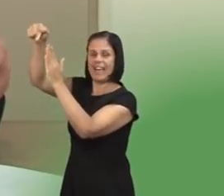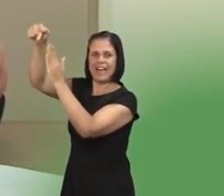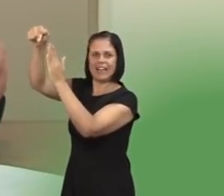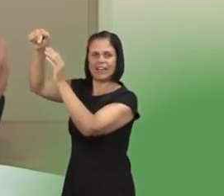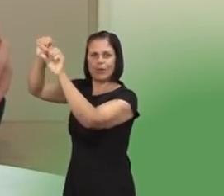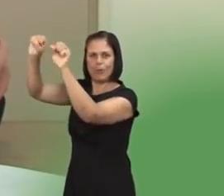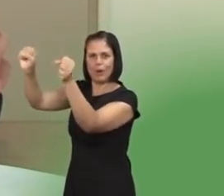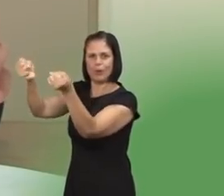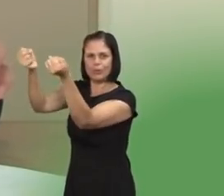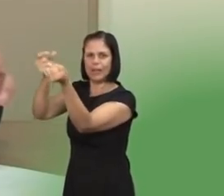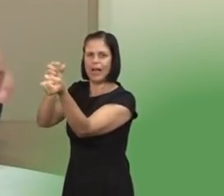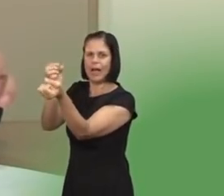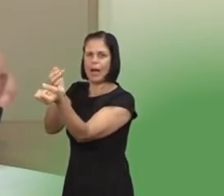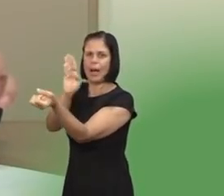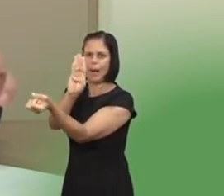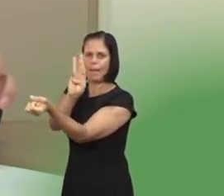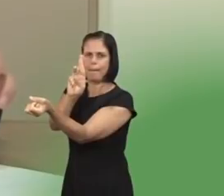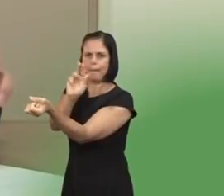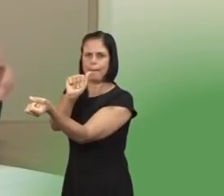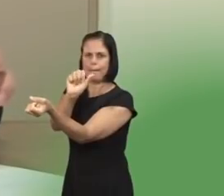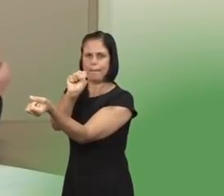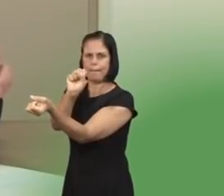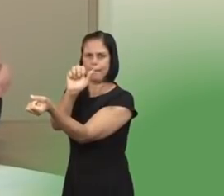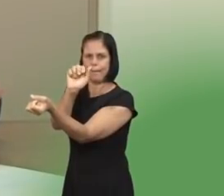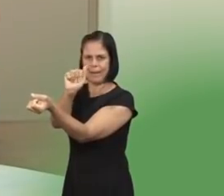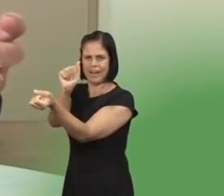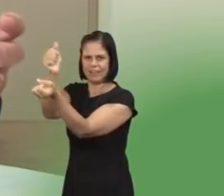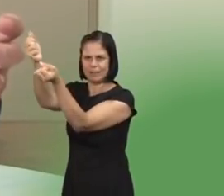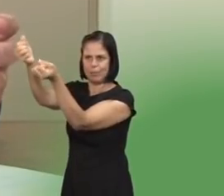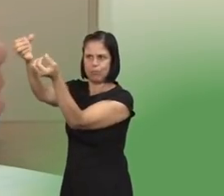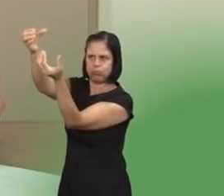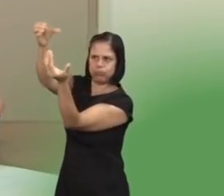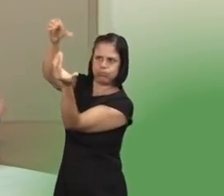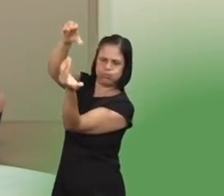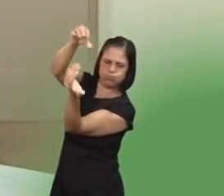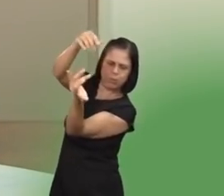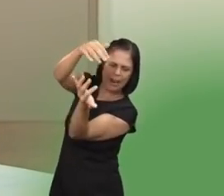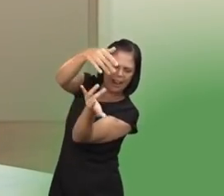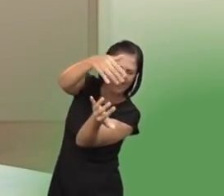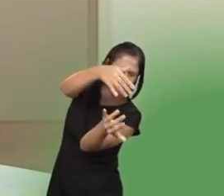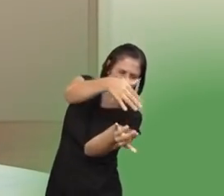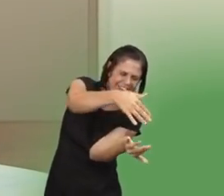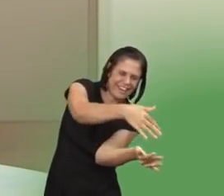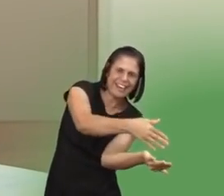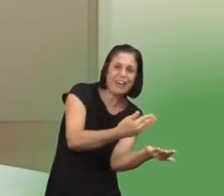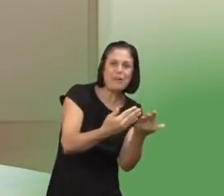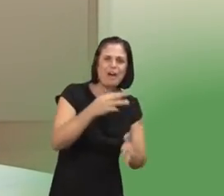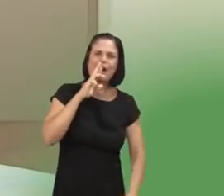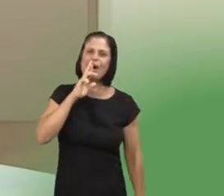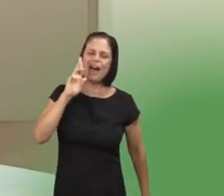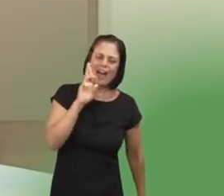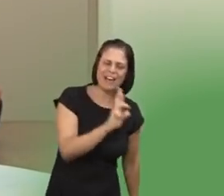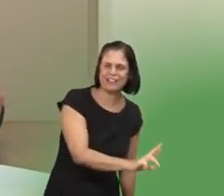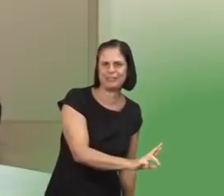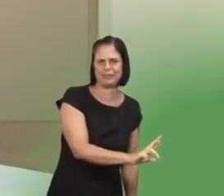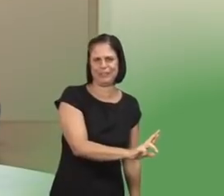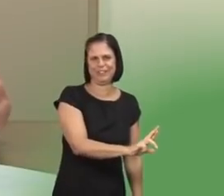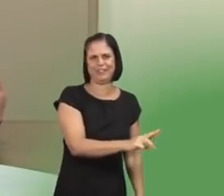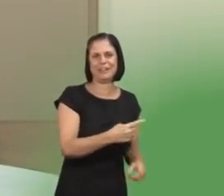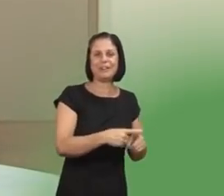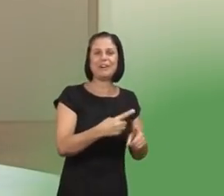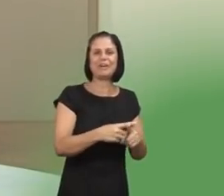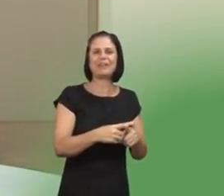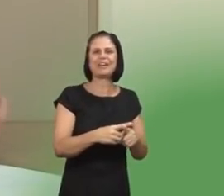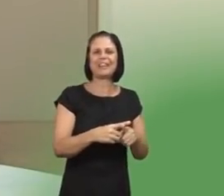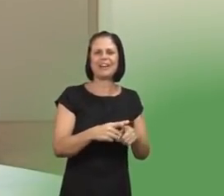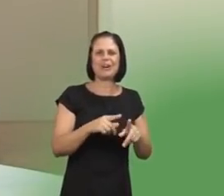derramadas brasas sobre os santos, né? A igreja, né? Que na sua oração ela está pedindo o